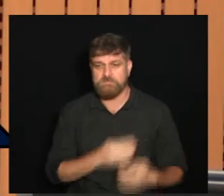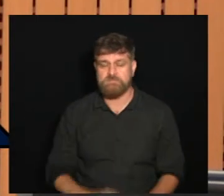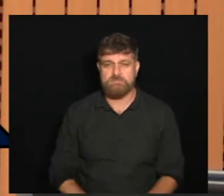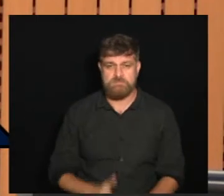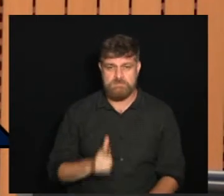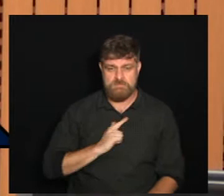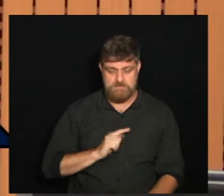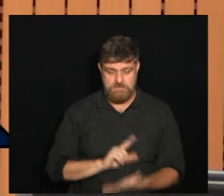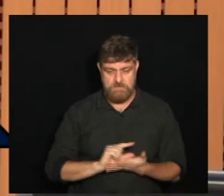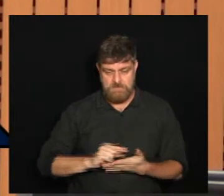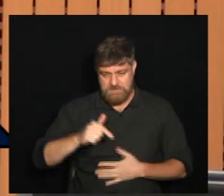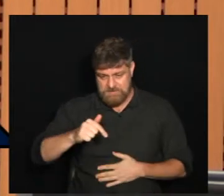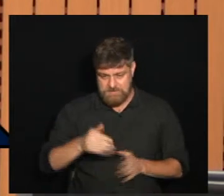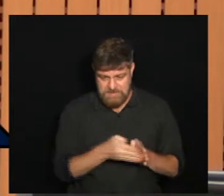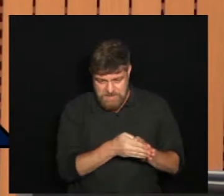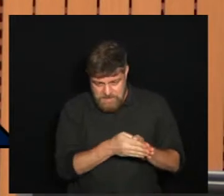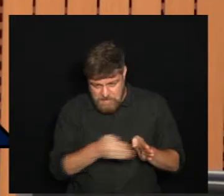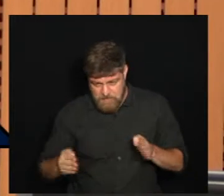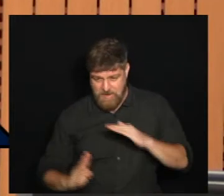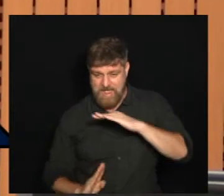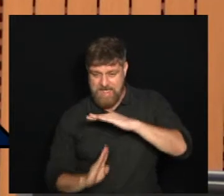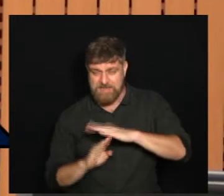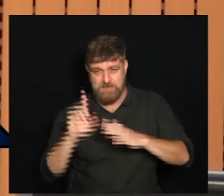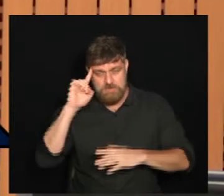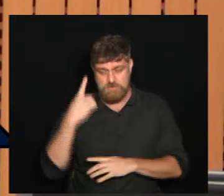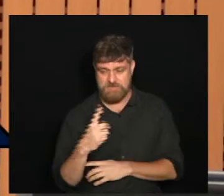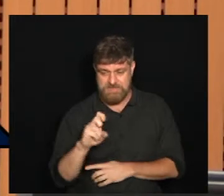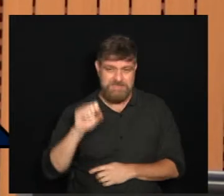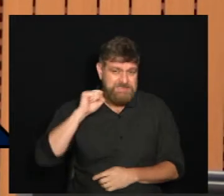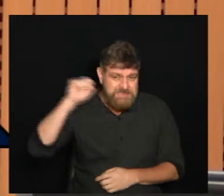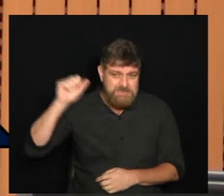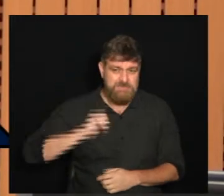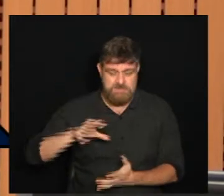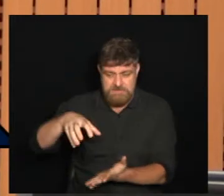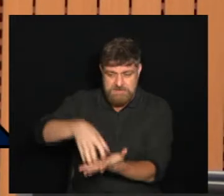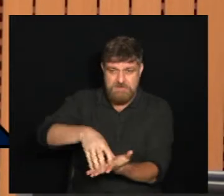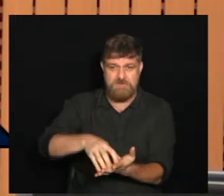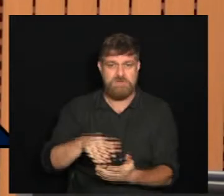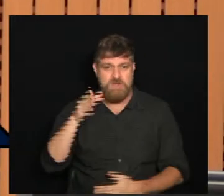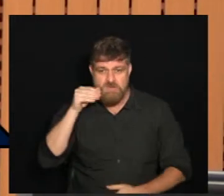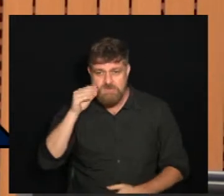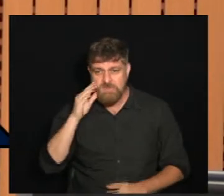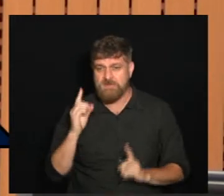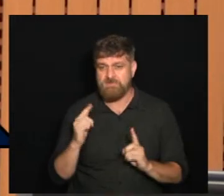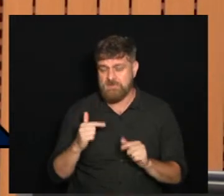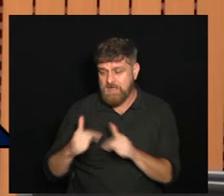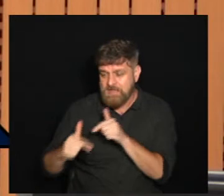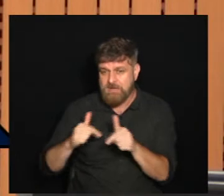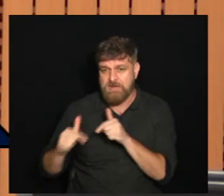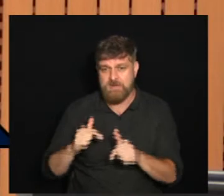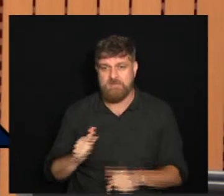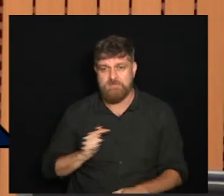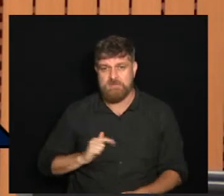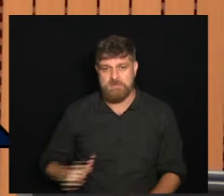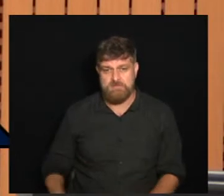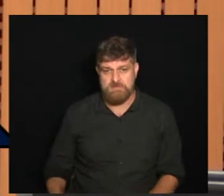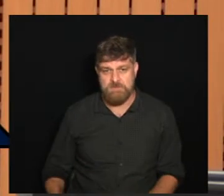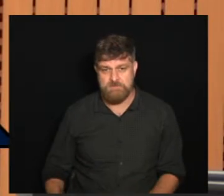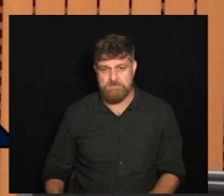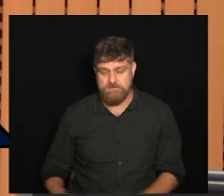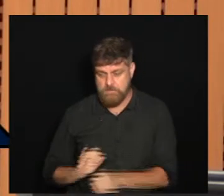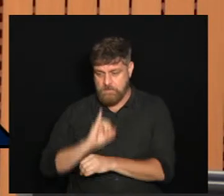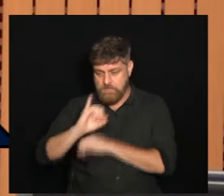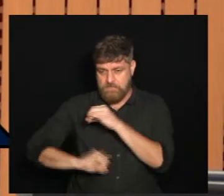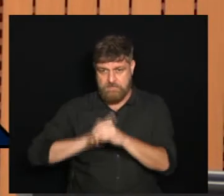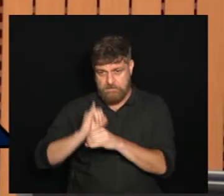Artigo 7º. Durante o período de que trata este ato, os setores, unidades e servidores trabalharão preferencialmente em regime de teletrabalho,